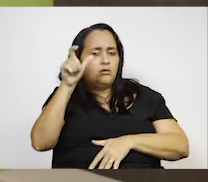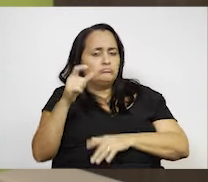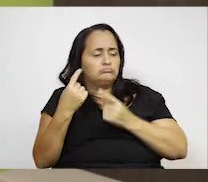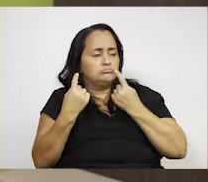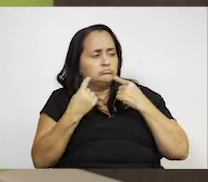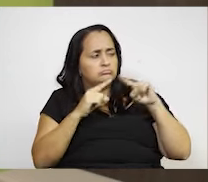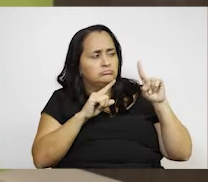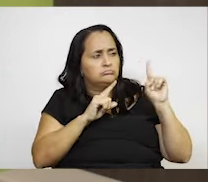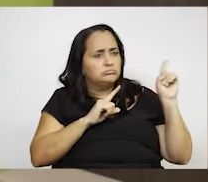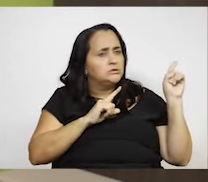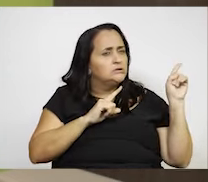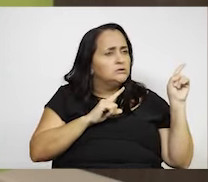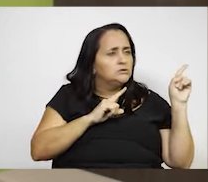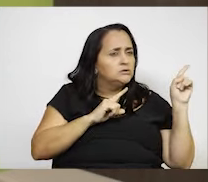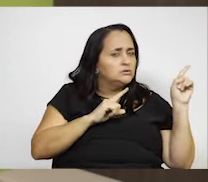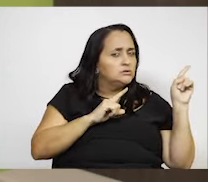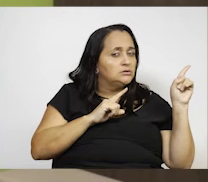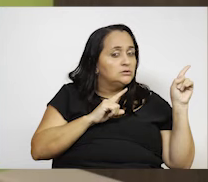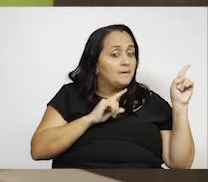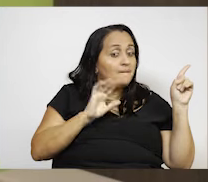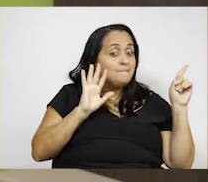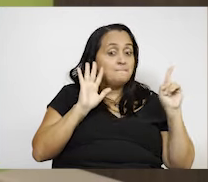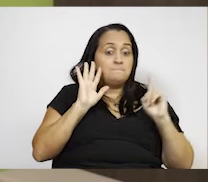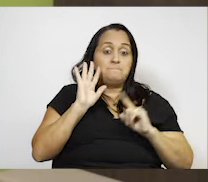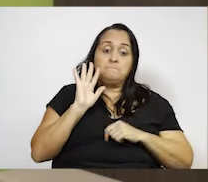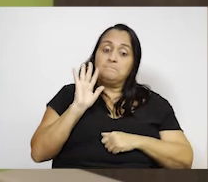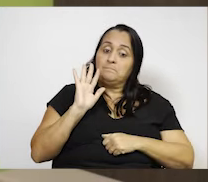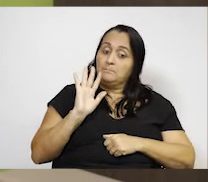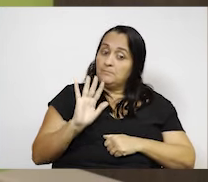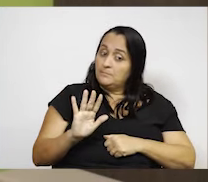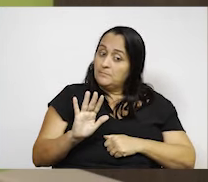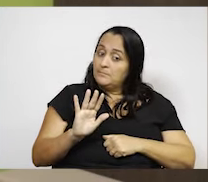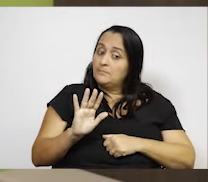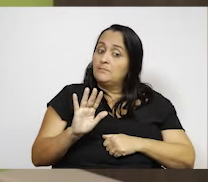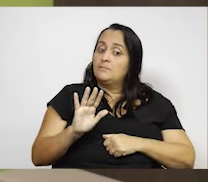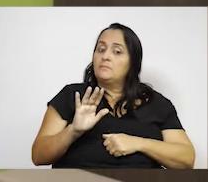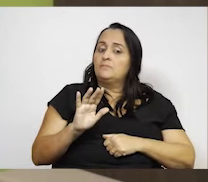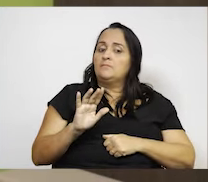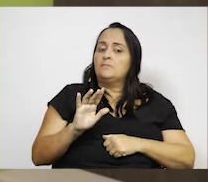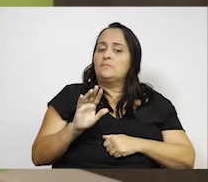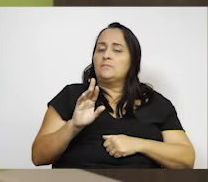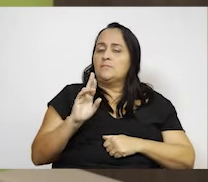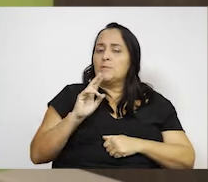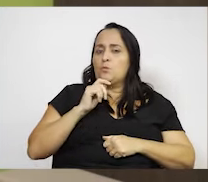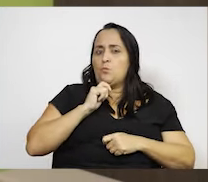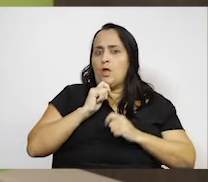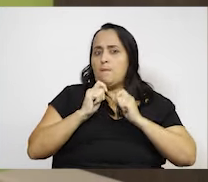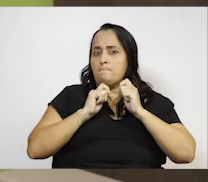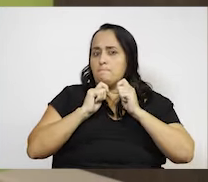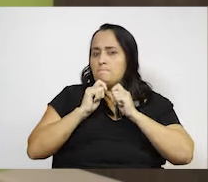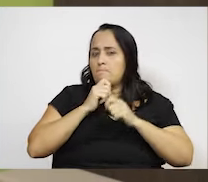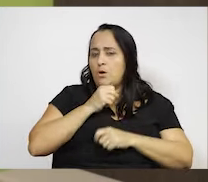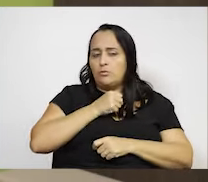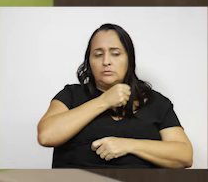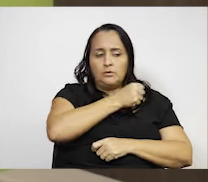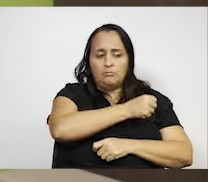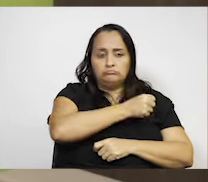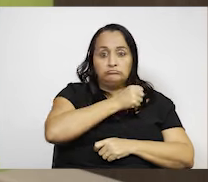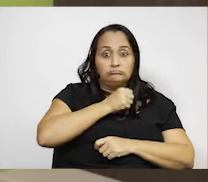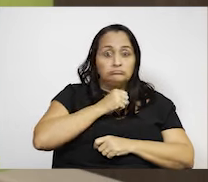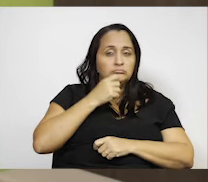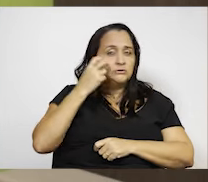ele usou para quebrar o argumento inicial da contaminação da água. Mas nosso repórter, que é